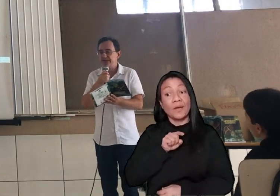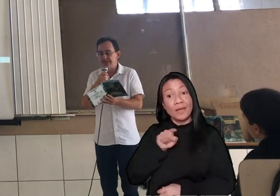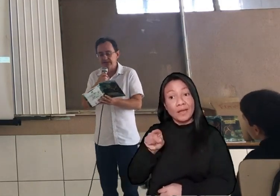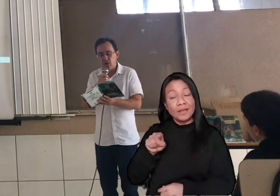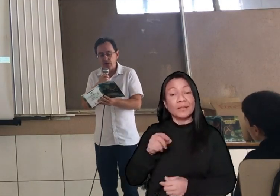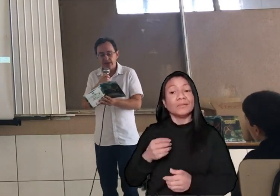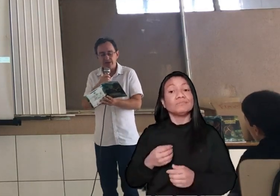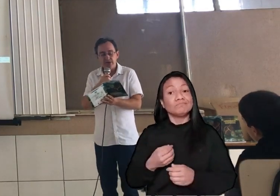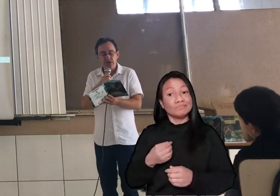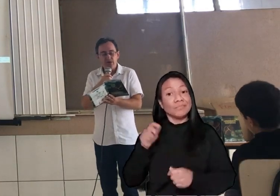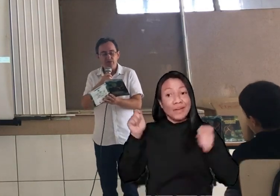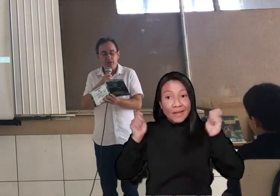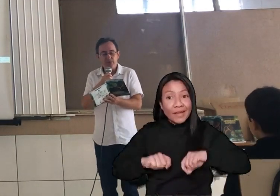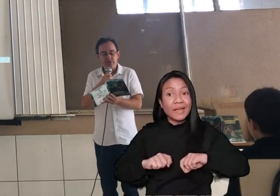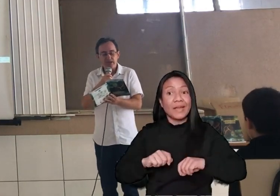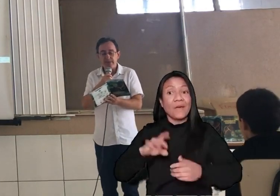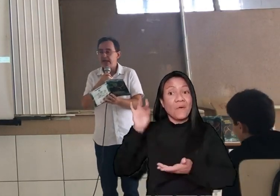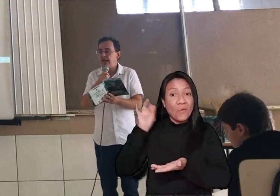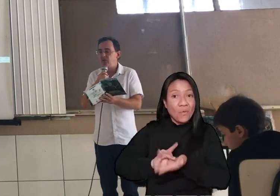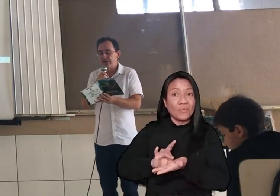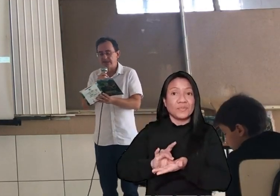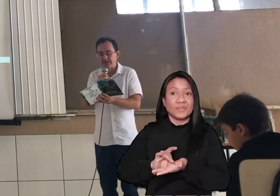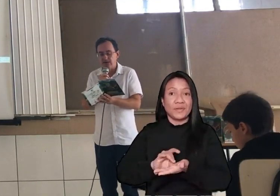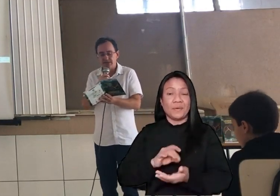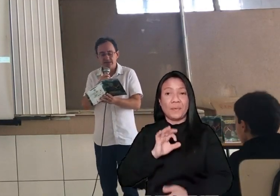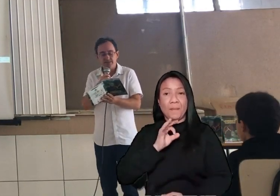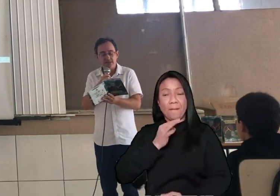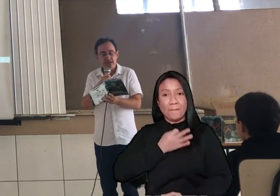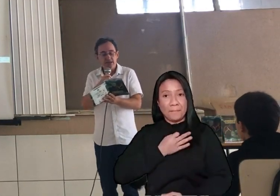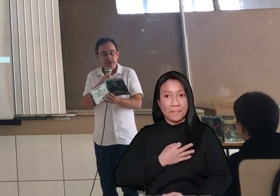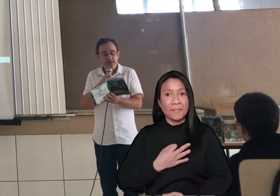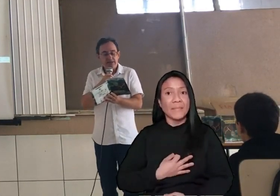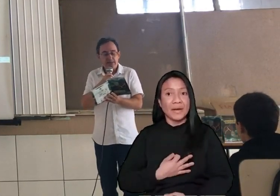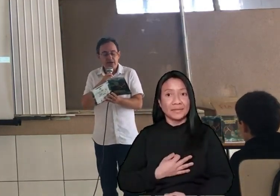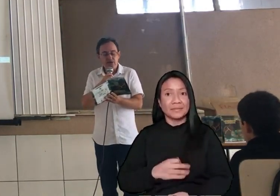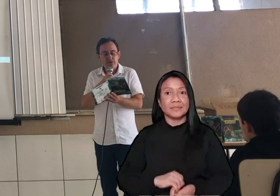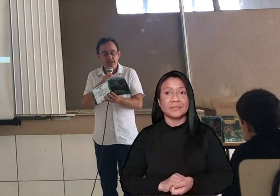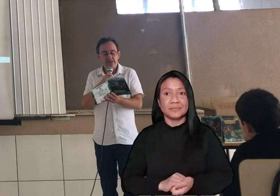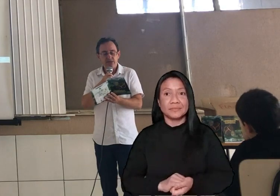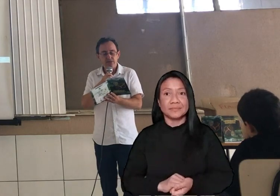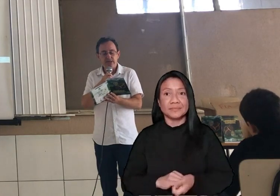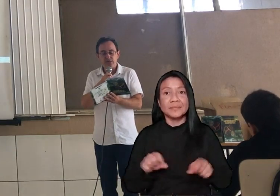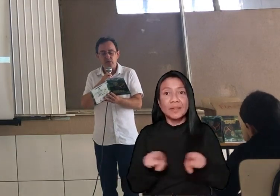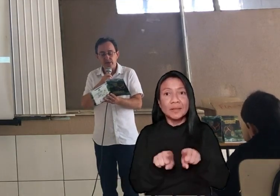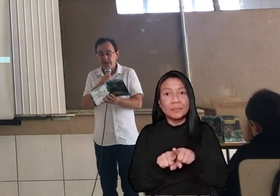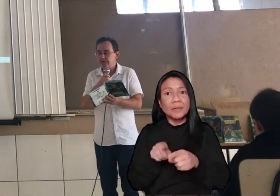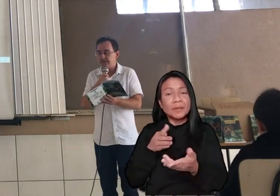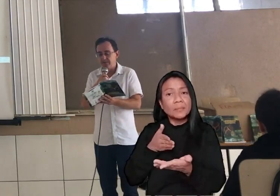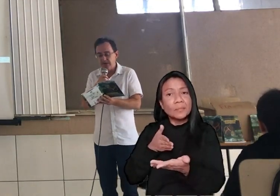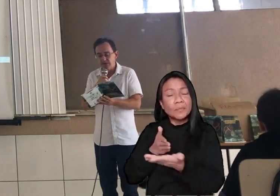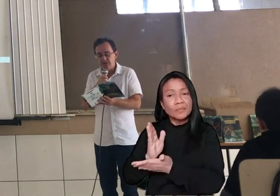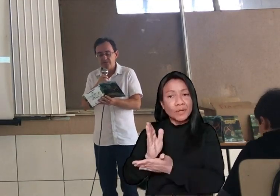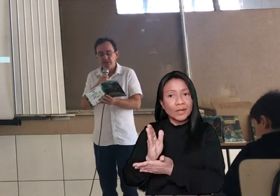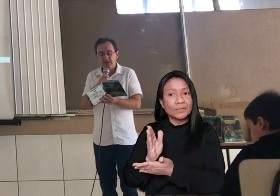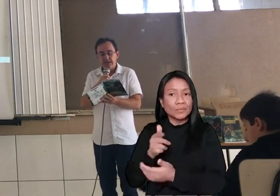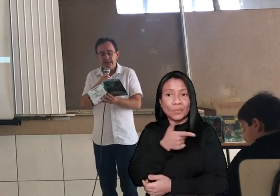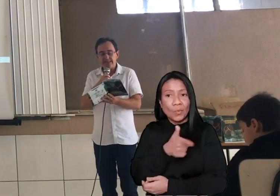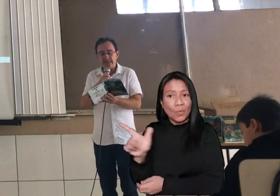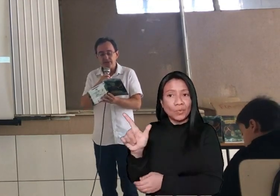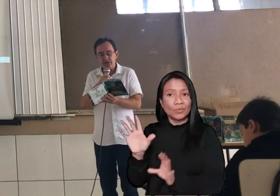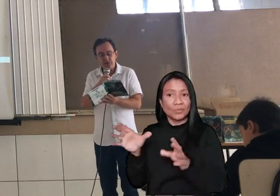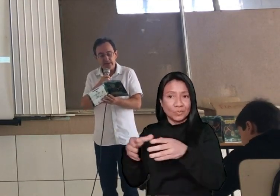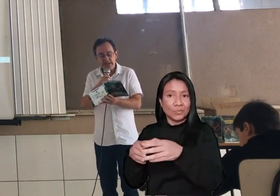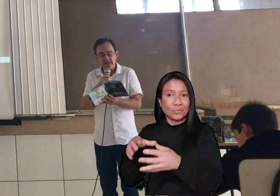de 1934, foi aprovado para a cura das almas. Trabalhou em São José do Rio Preto, em São Paulo,